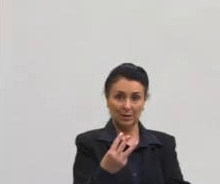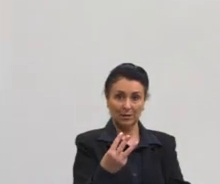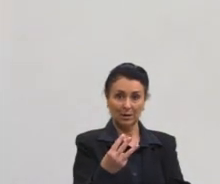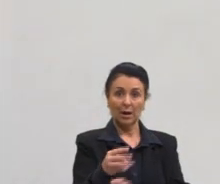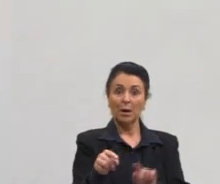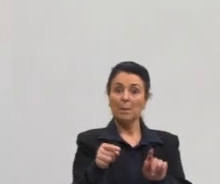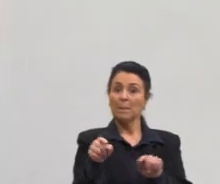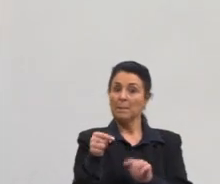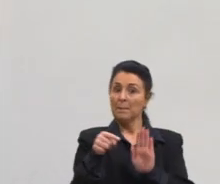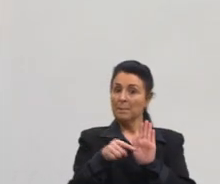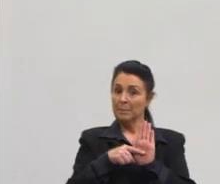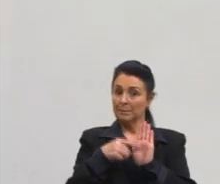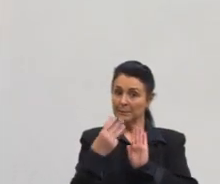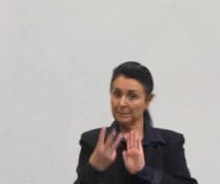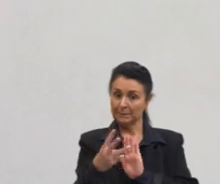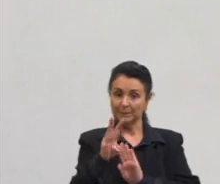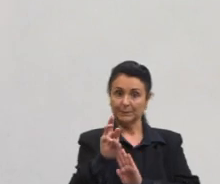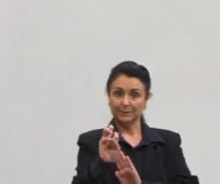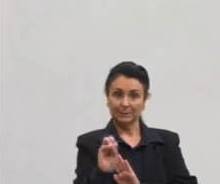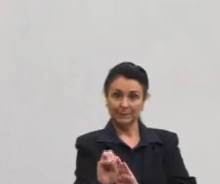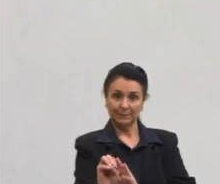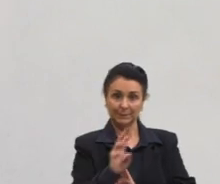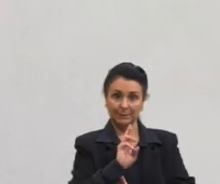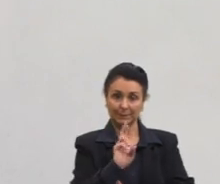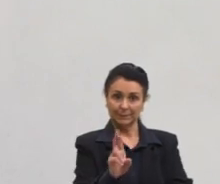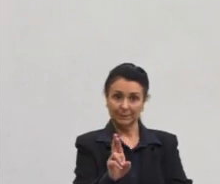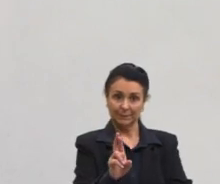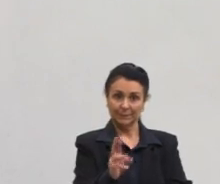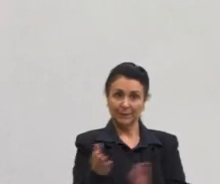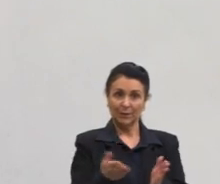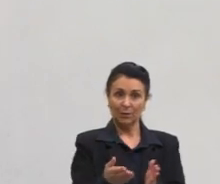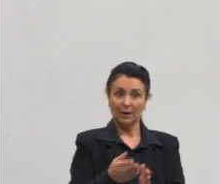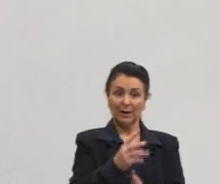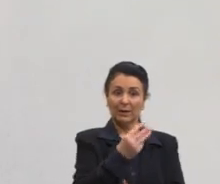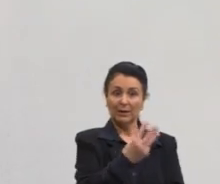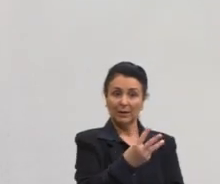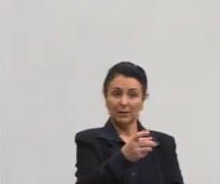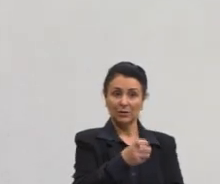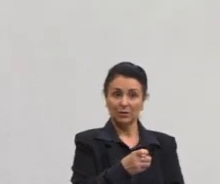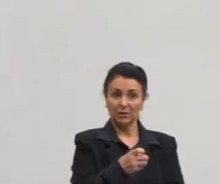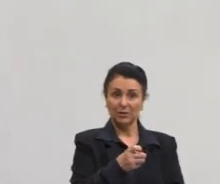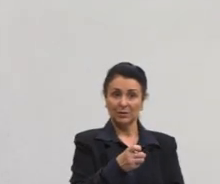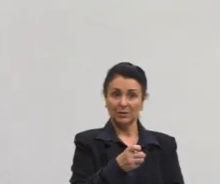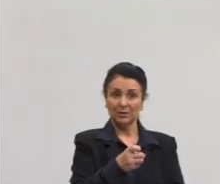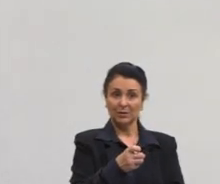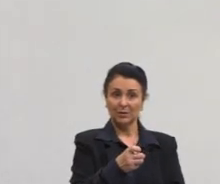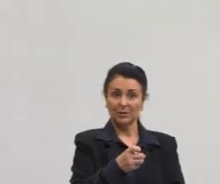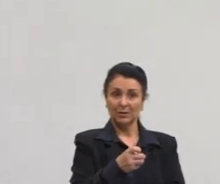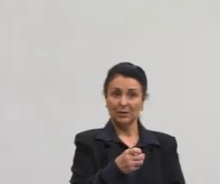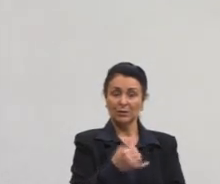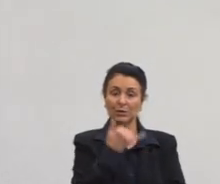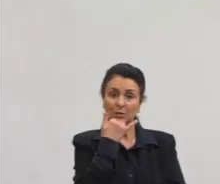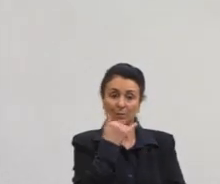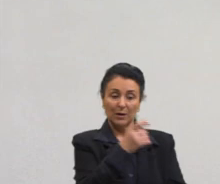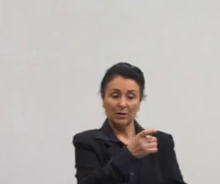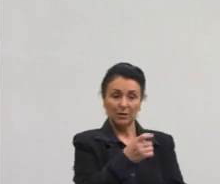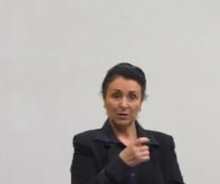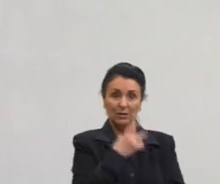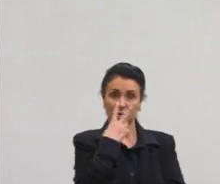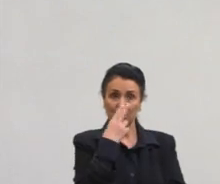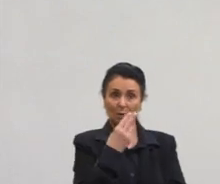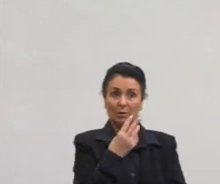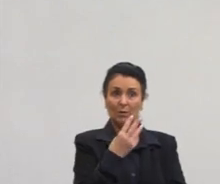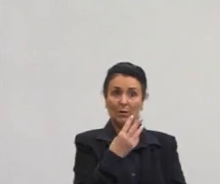agora sim então eu vou ter o aquele três que está multiplicando com x passando para o outro lado dividindo 30